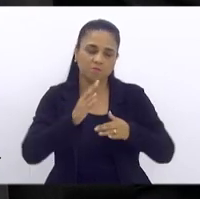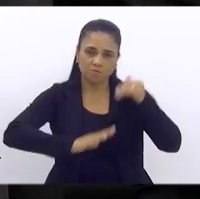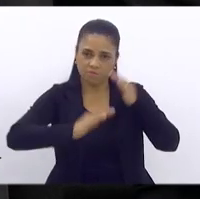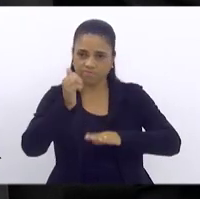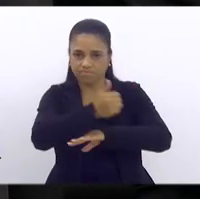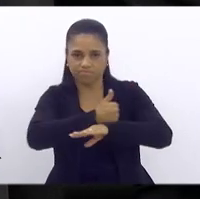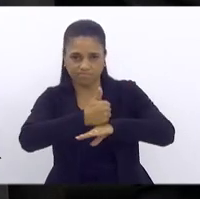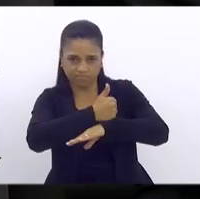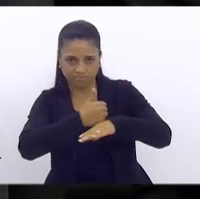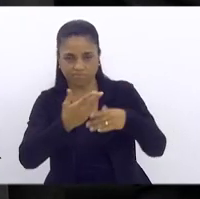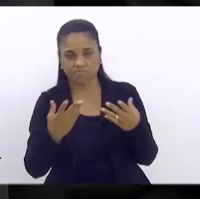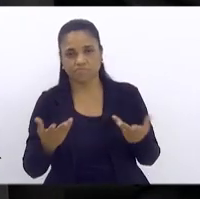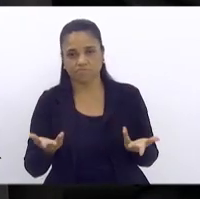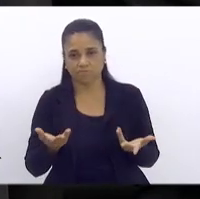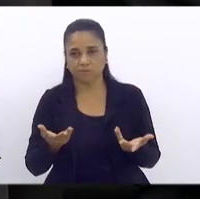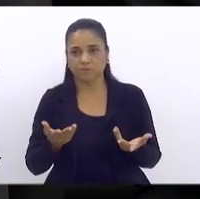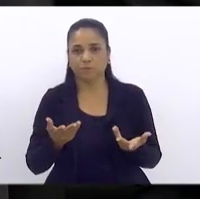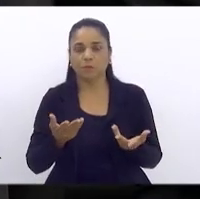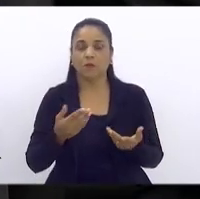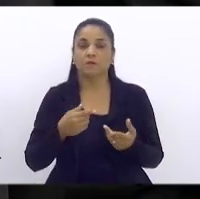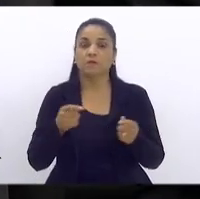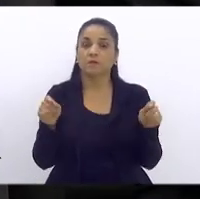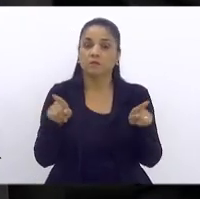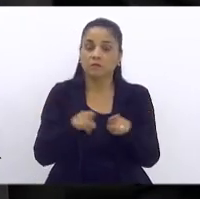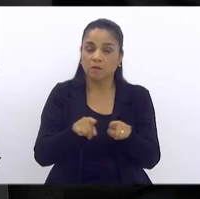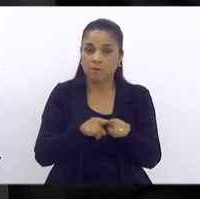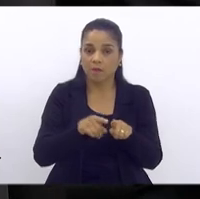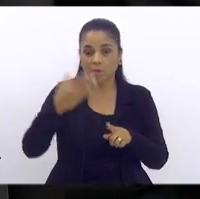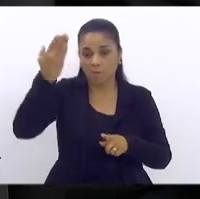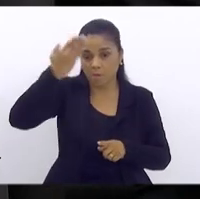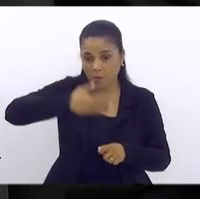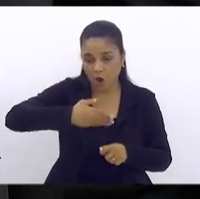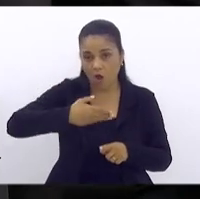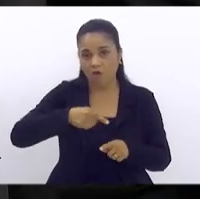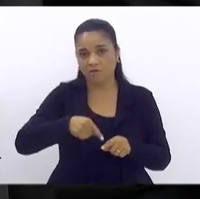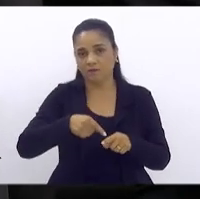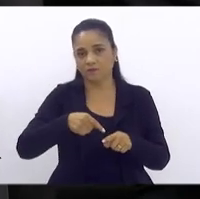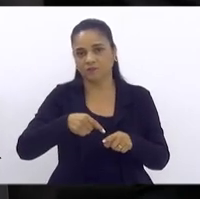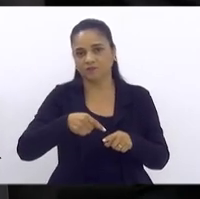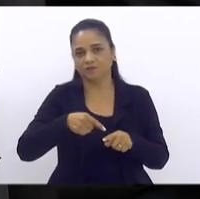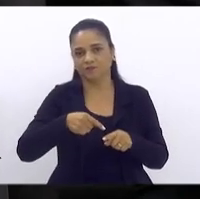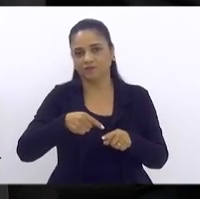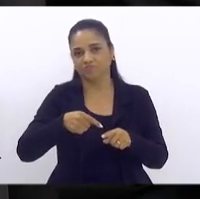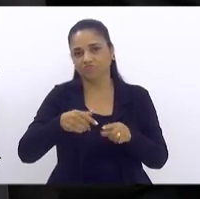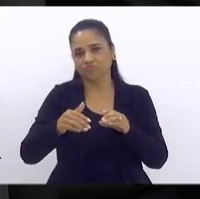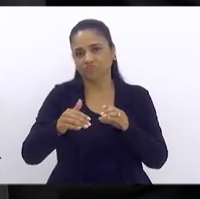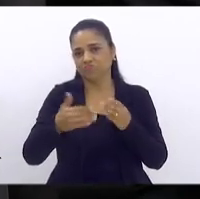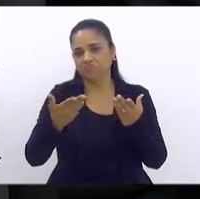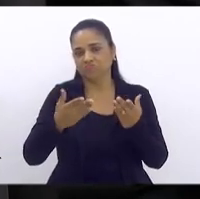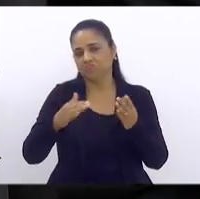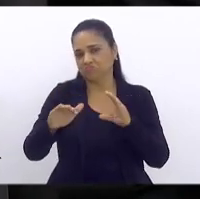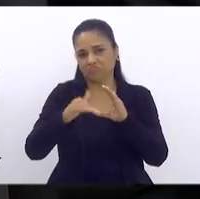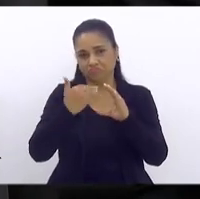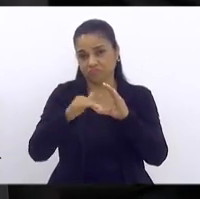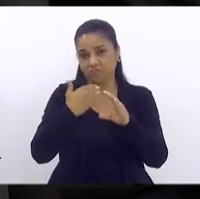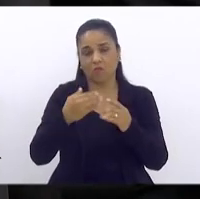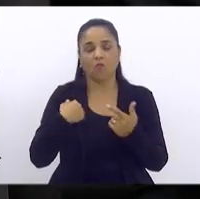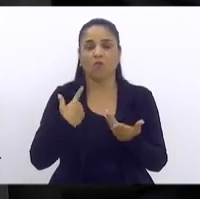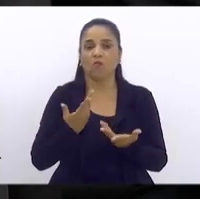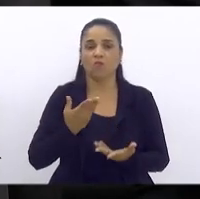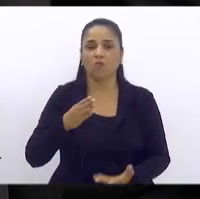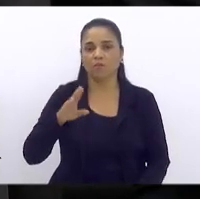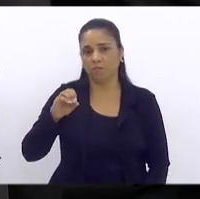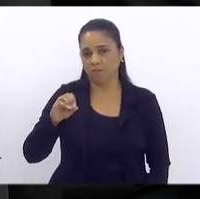isso e também poderia receber provas coletadas eletronicamente, previamente, por exemplo, a um boletim de ocorrência. Isso foi